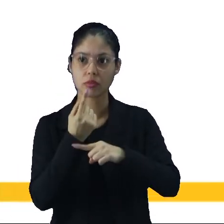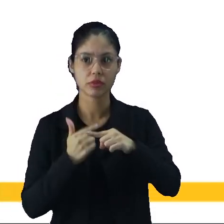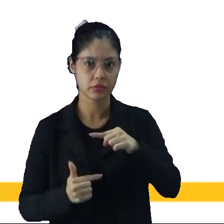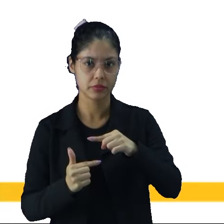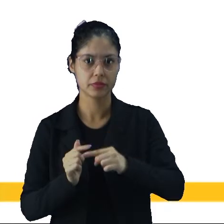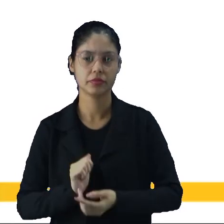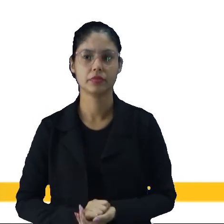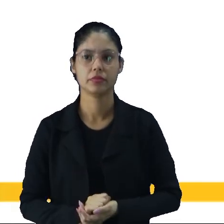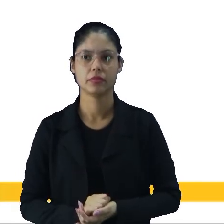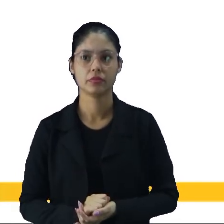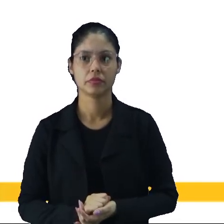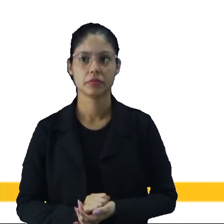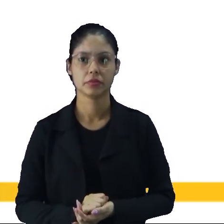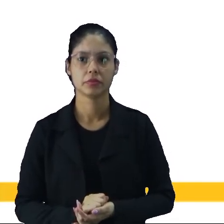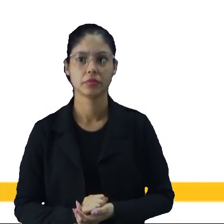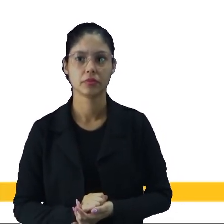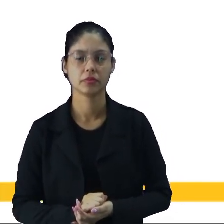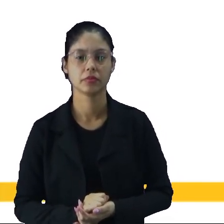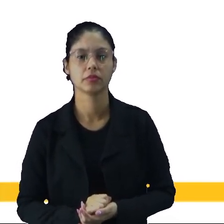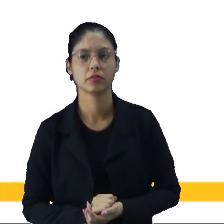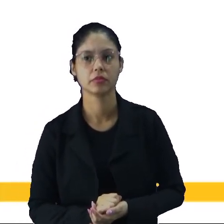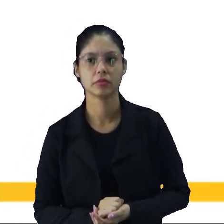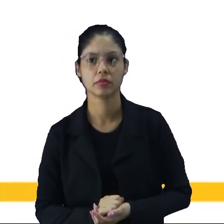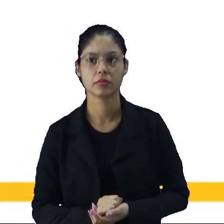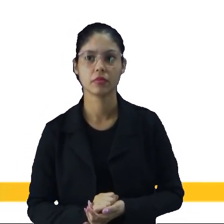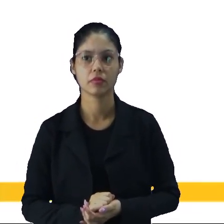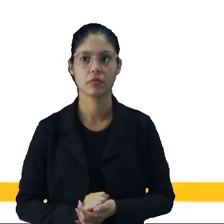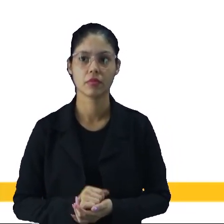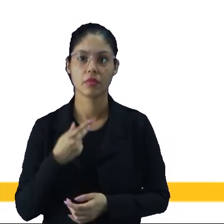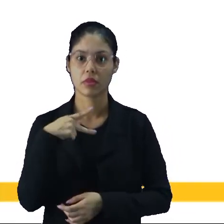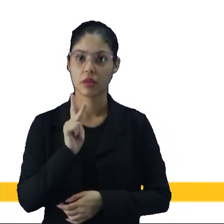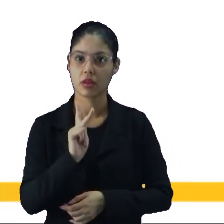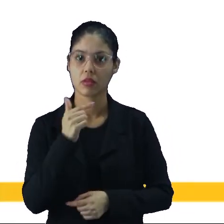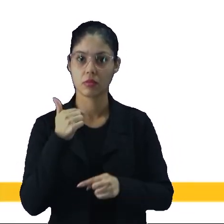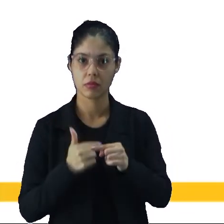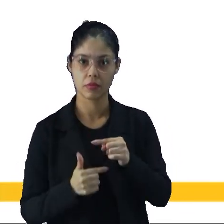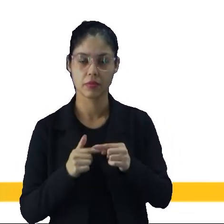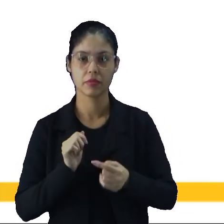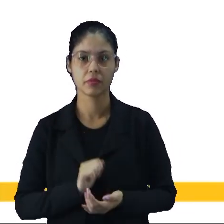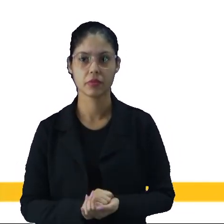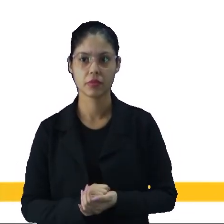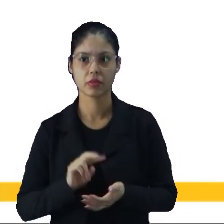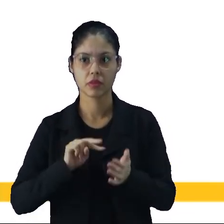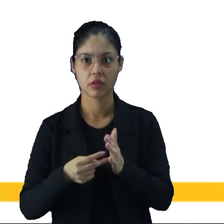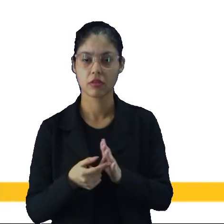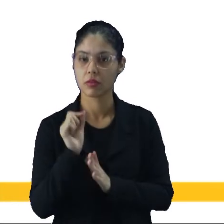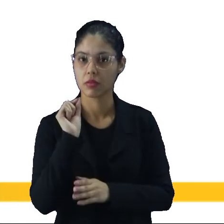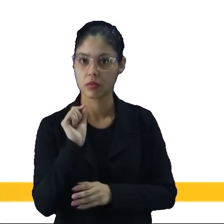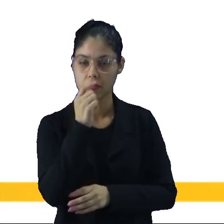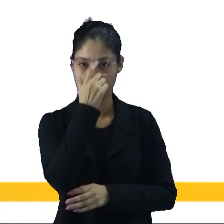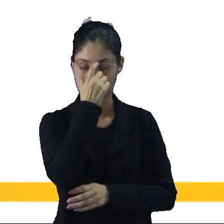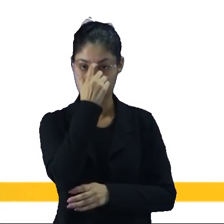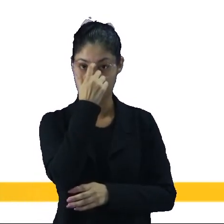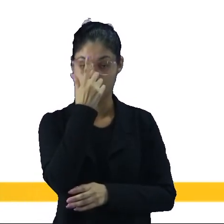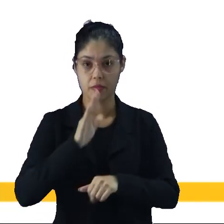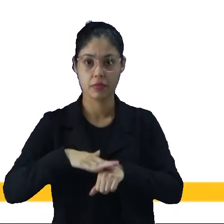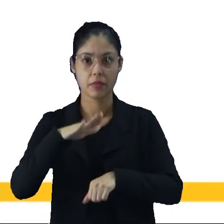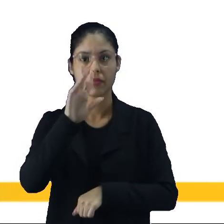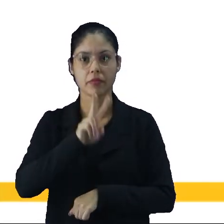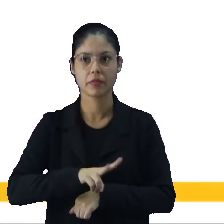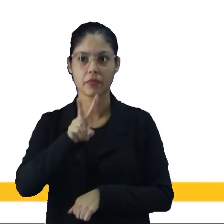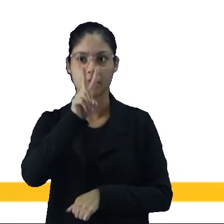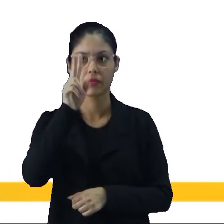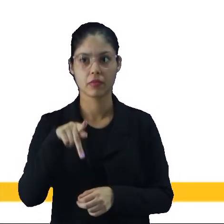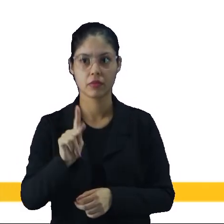tá? Então, aqui vai ficar K sobre 2. Isso quer dizer que se o valor máximo é